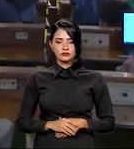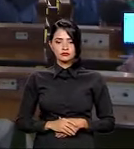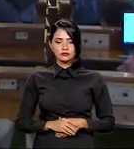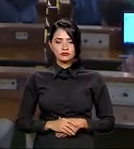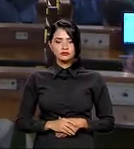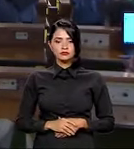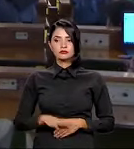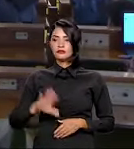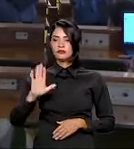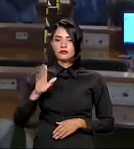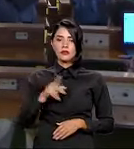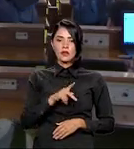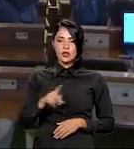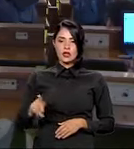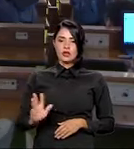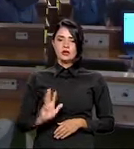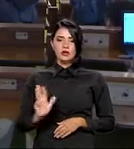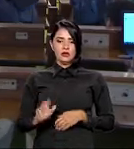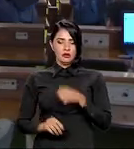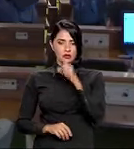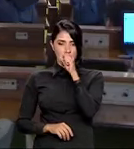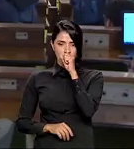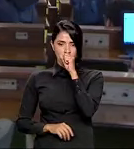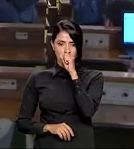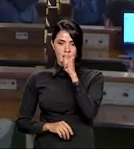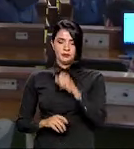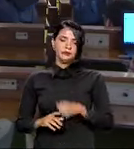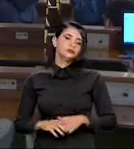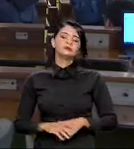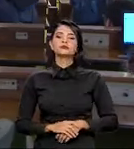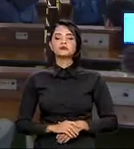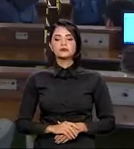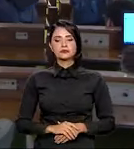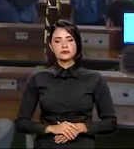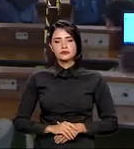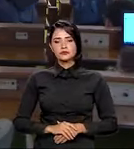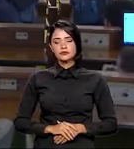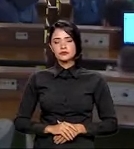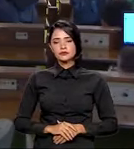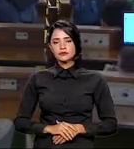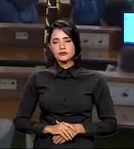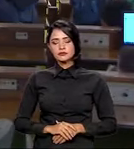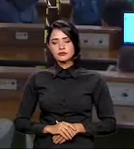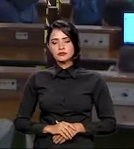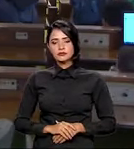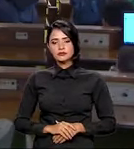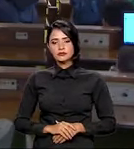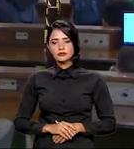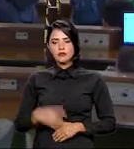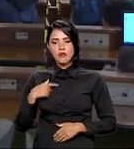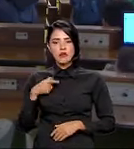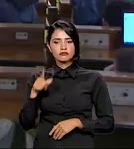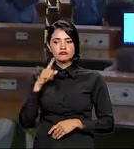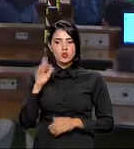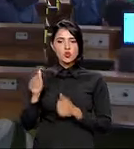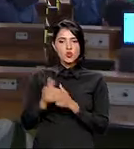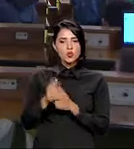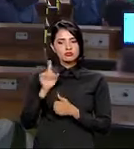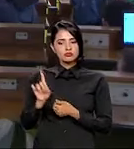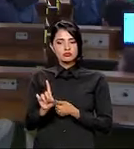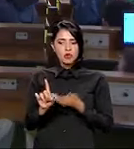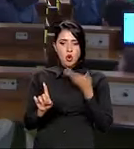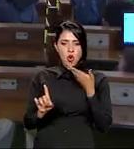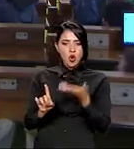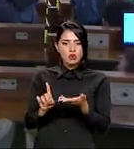Lula. Ô, Zé, fica aqui no meio, Zé. Fica aqui no meio. Não fica escondido, querido. Fica ali, ó.